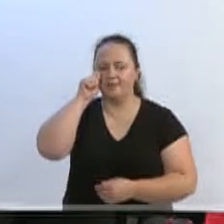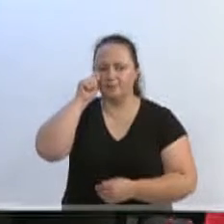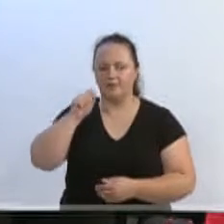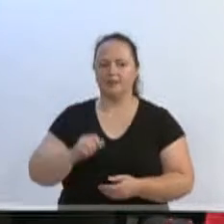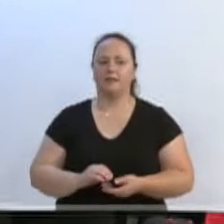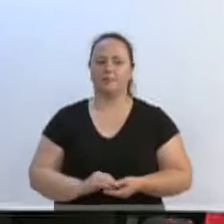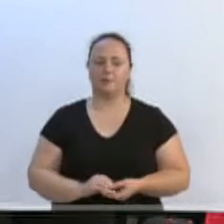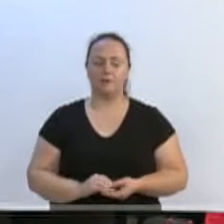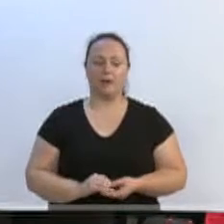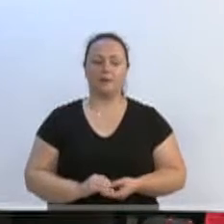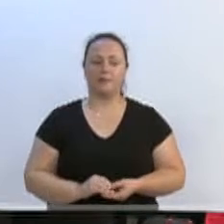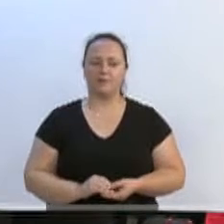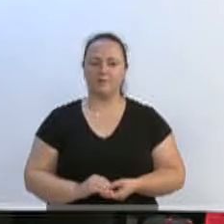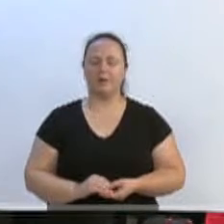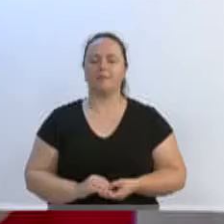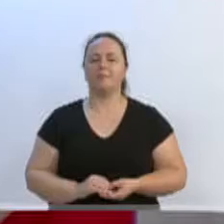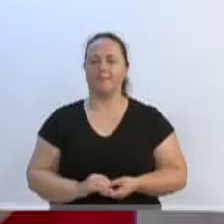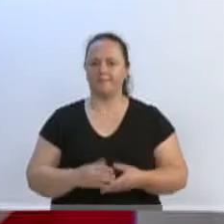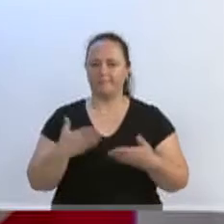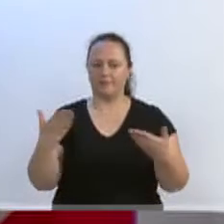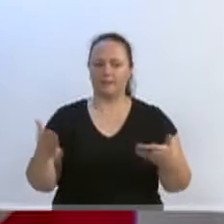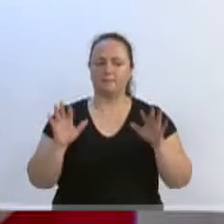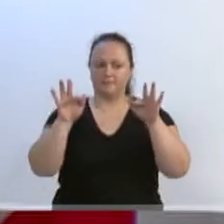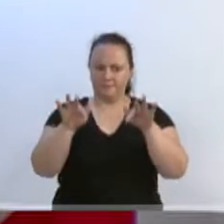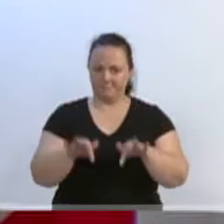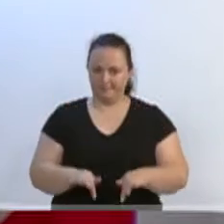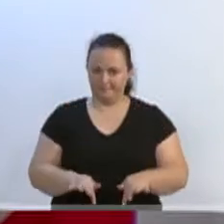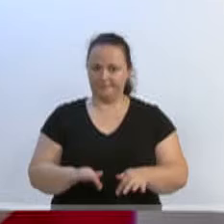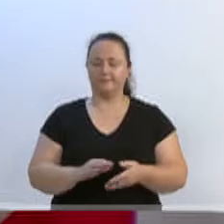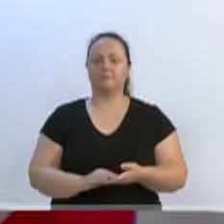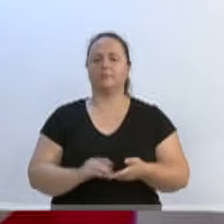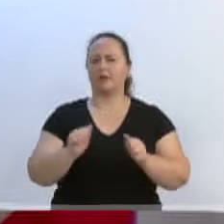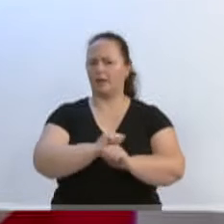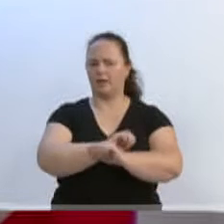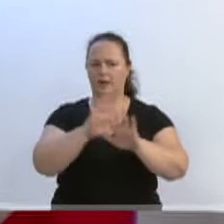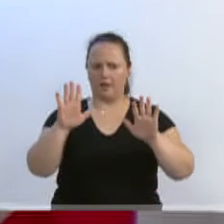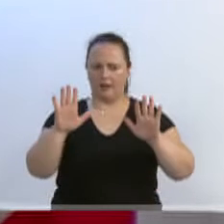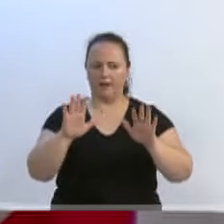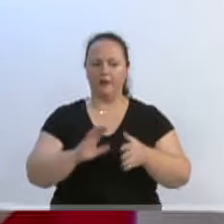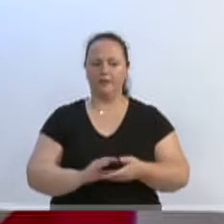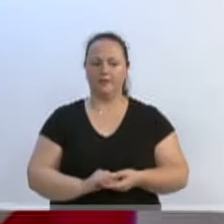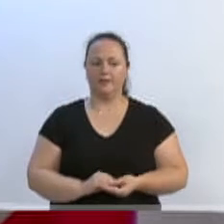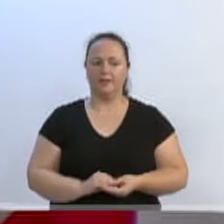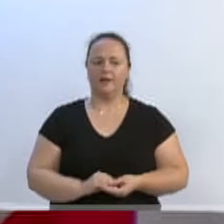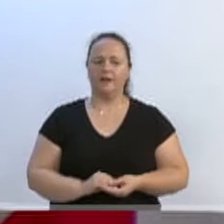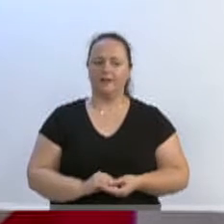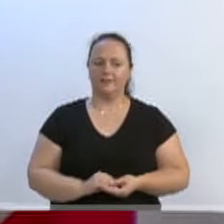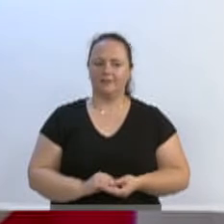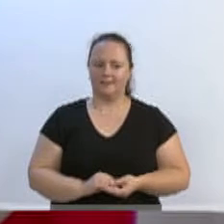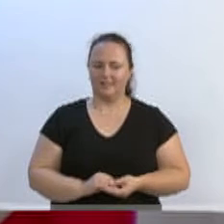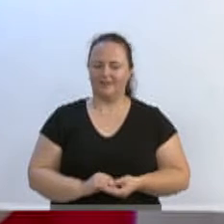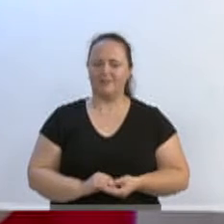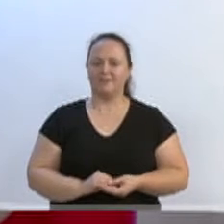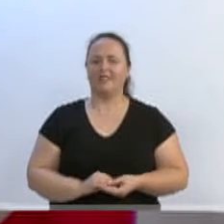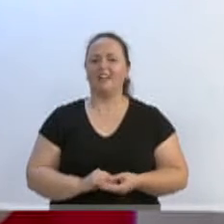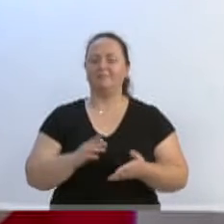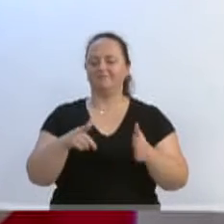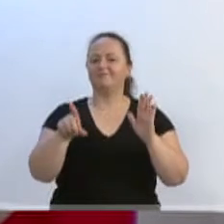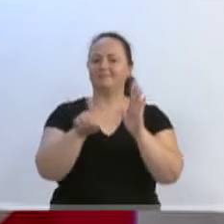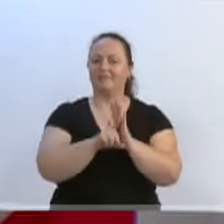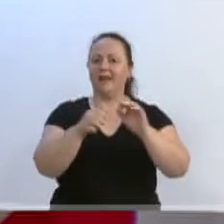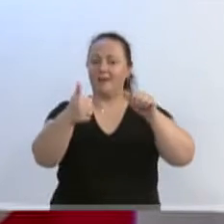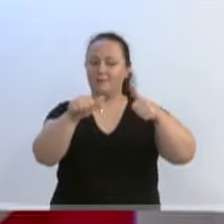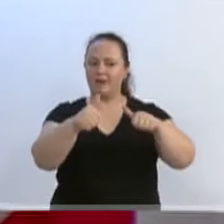obrigado então só para encerrar eu quero deixar claro que os senhores que essa lei deve ser novamente analisada líder do